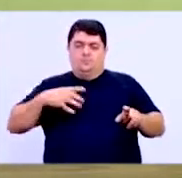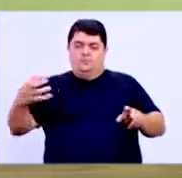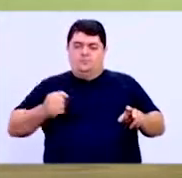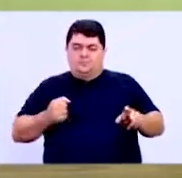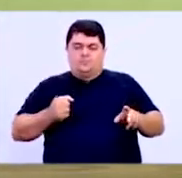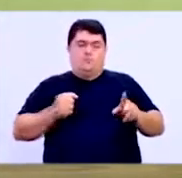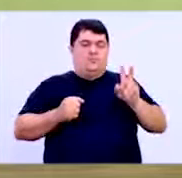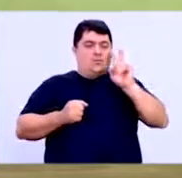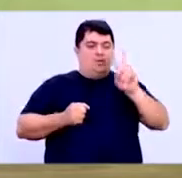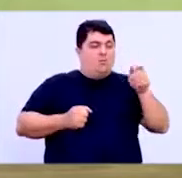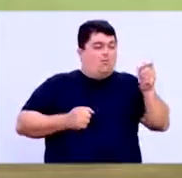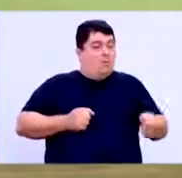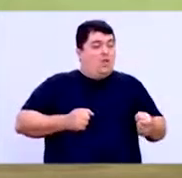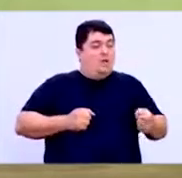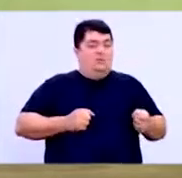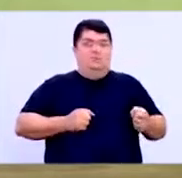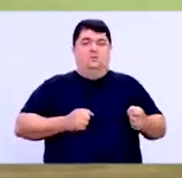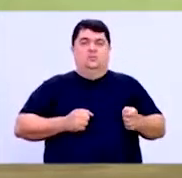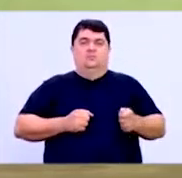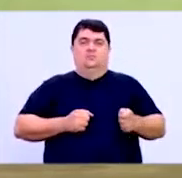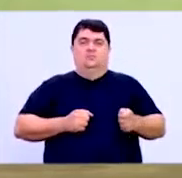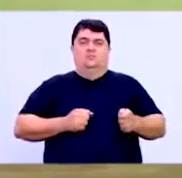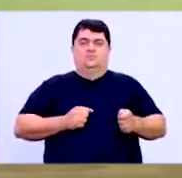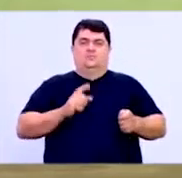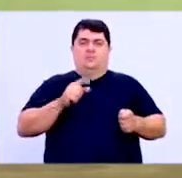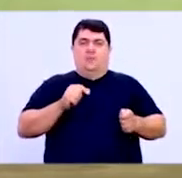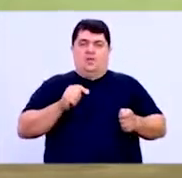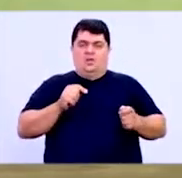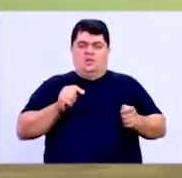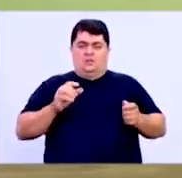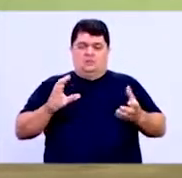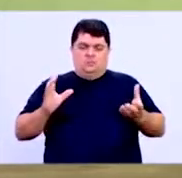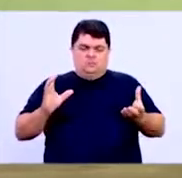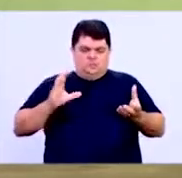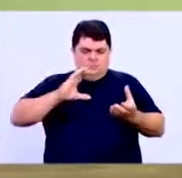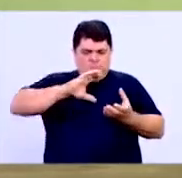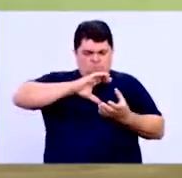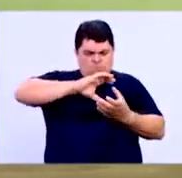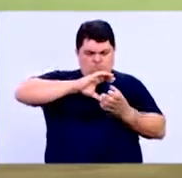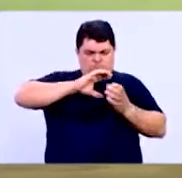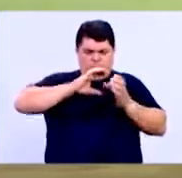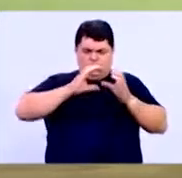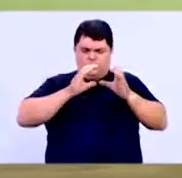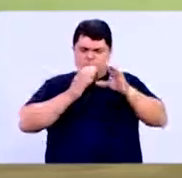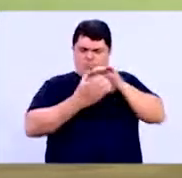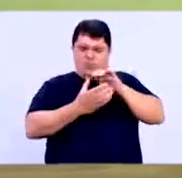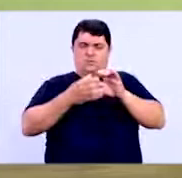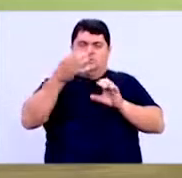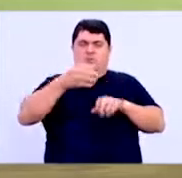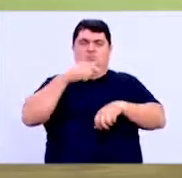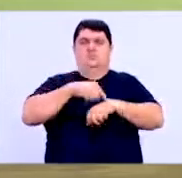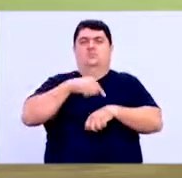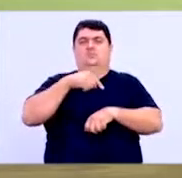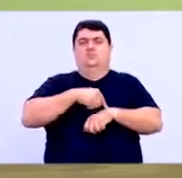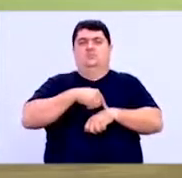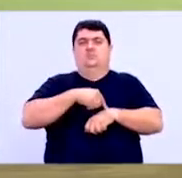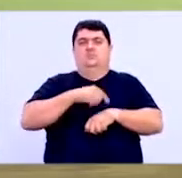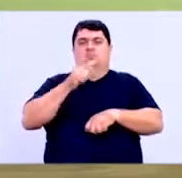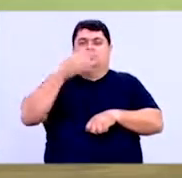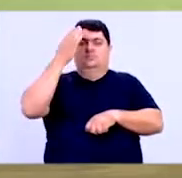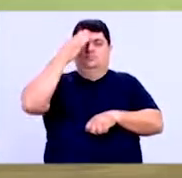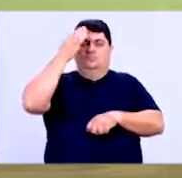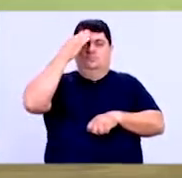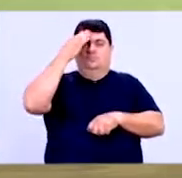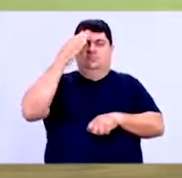as suas saídas. O modo dele funcionar é você sincronizar isso em relação ao tempo. Você vai sincronizar suas entradas e